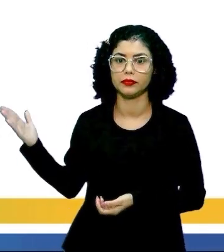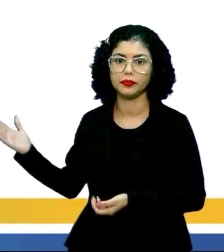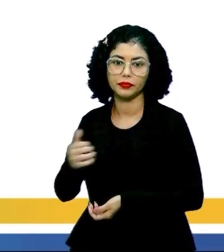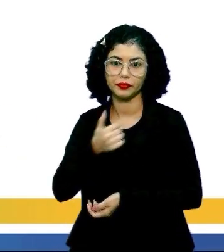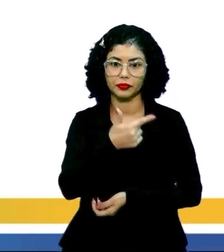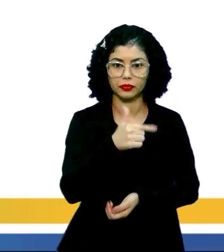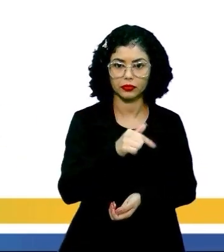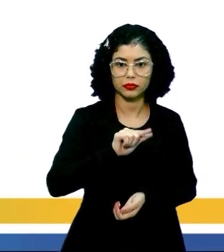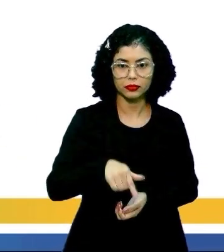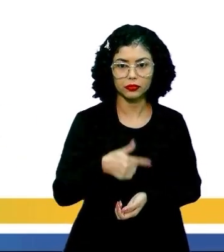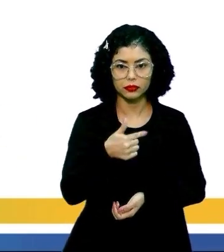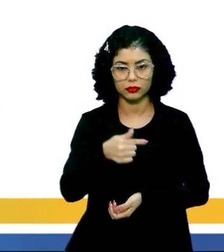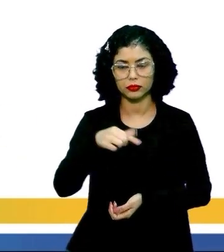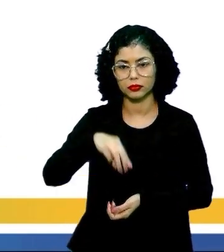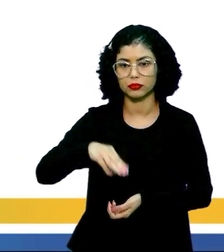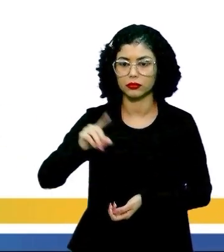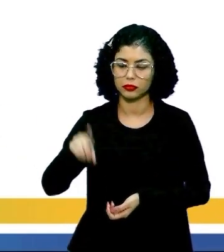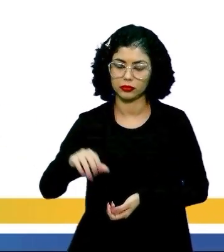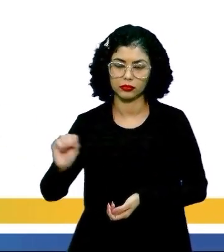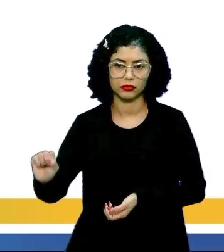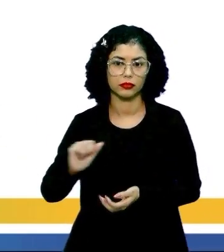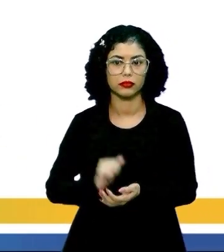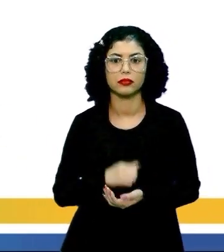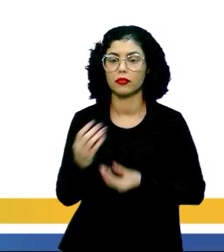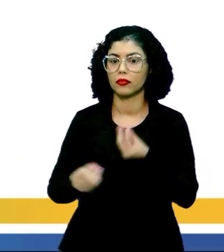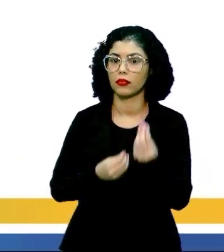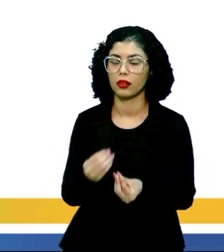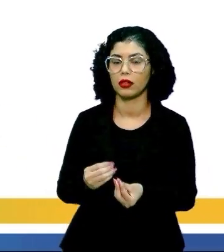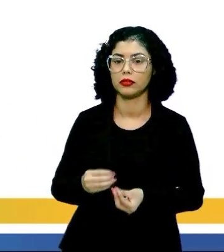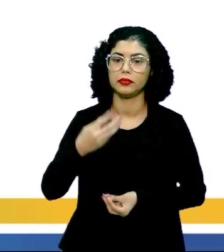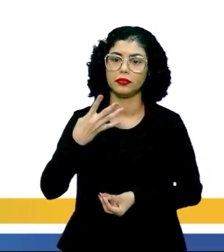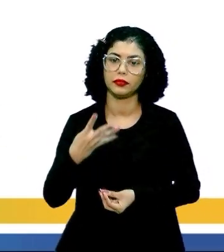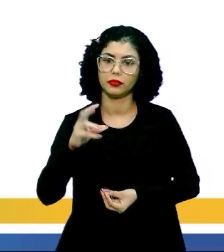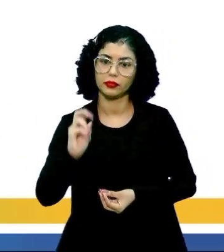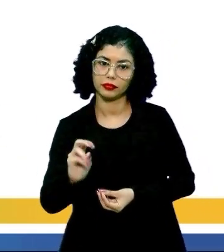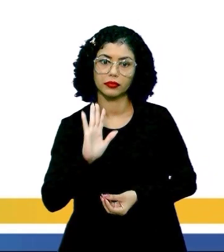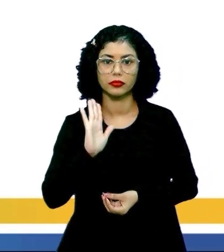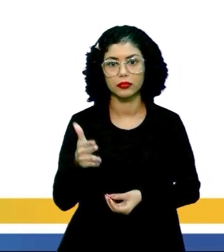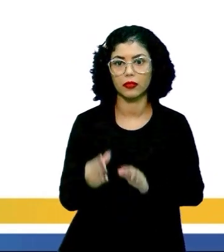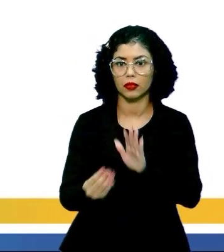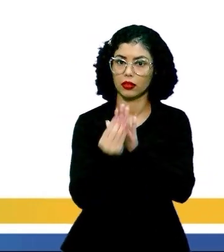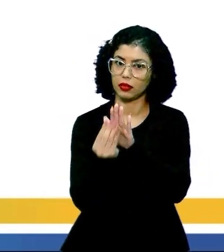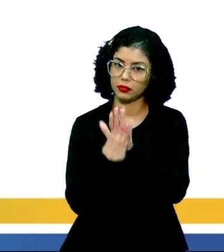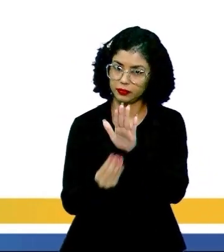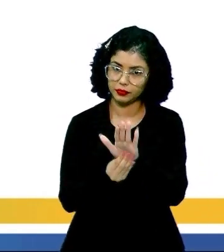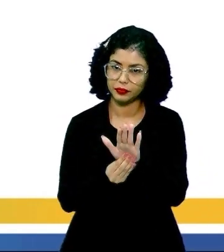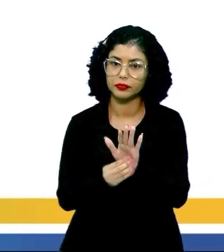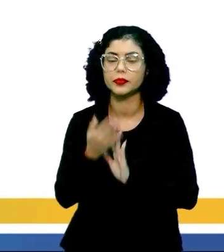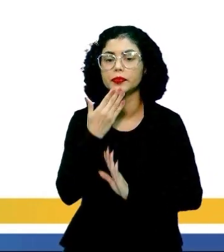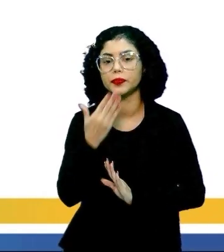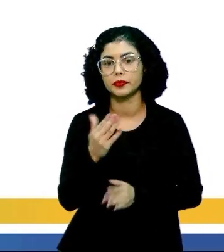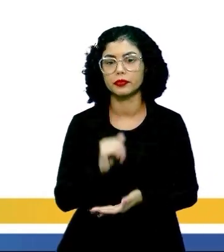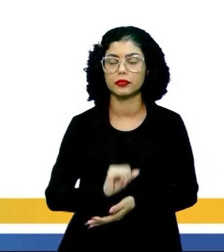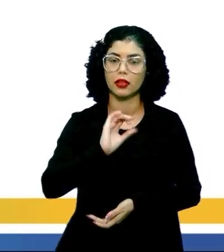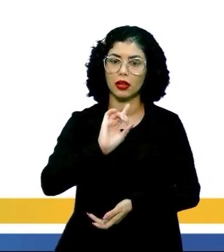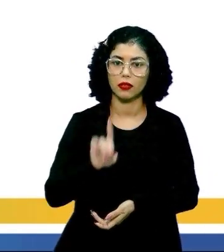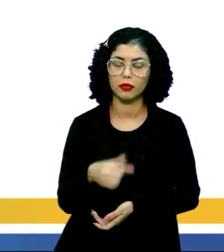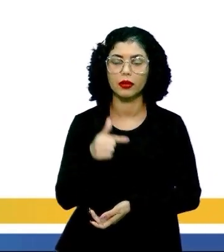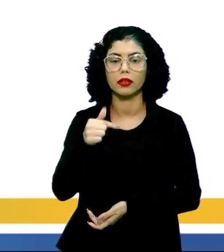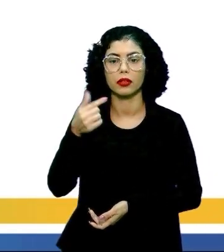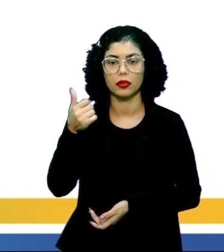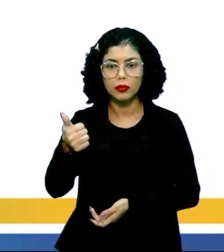de 27,7 m/s como cosseno de 45º já tá sendo dado o valor na questão que é